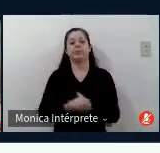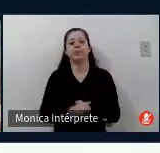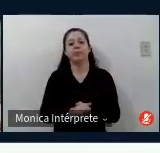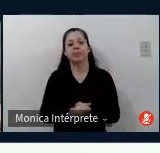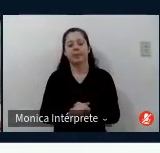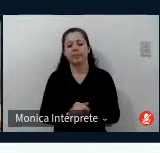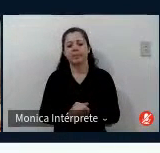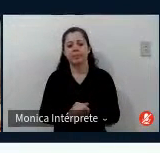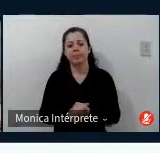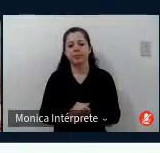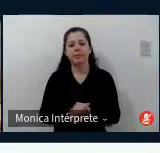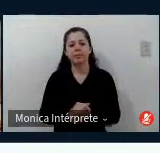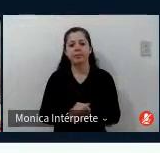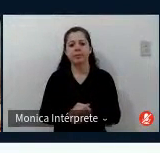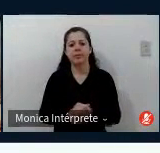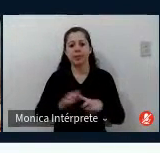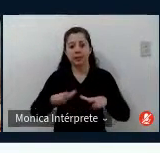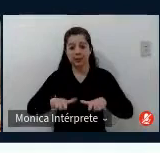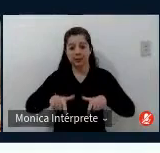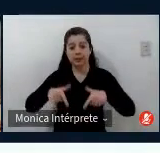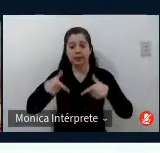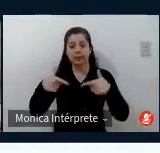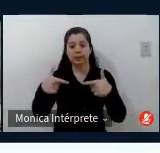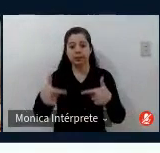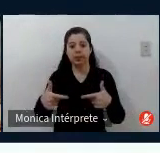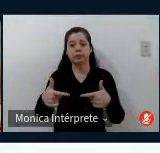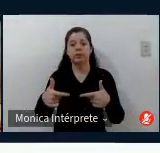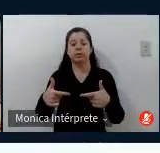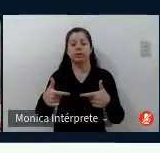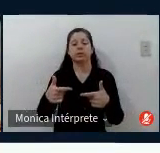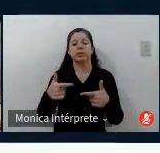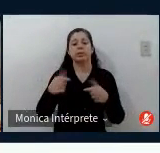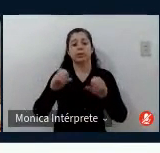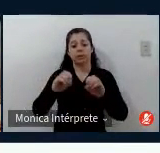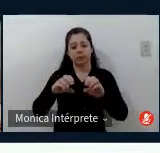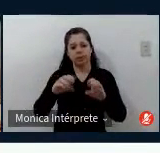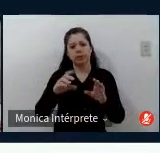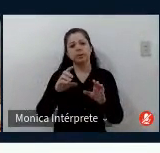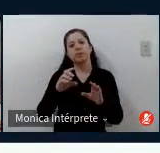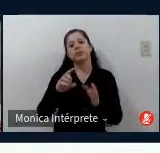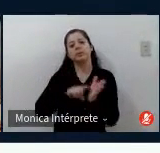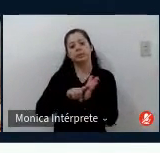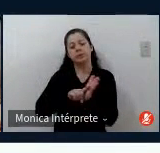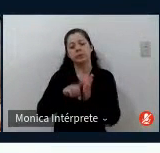as atividades, né, de ensino, pesquisa e extensão.